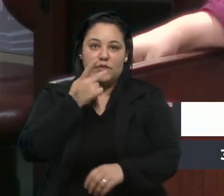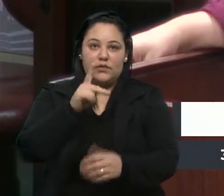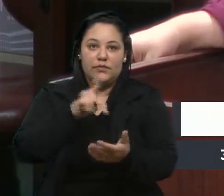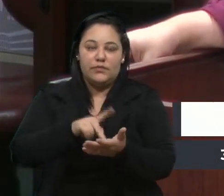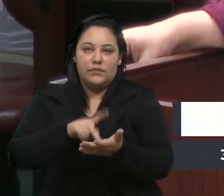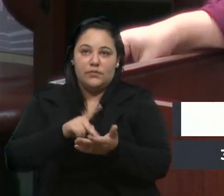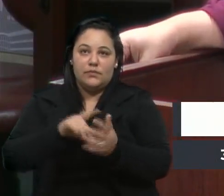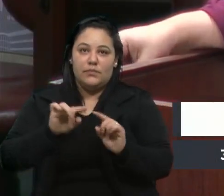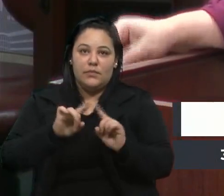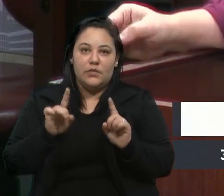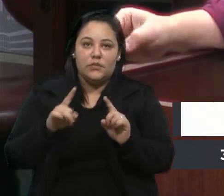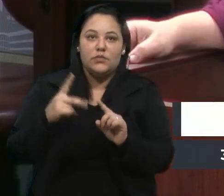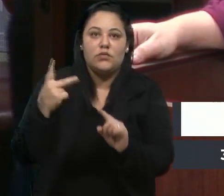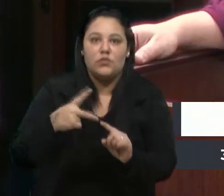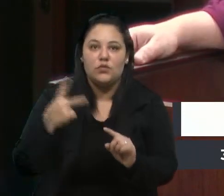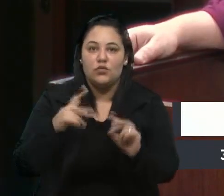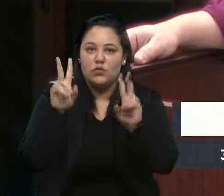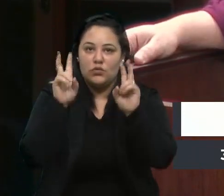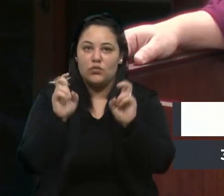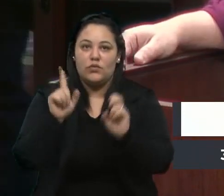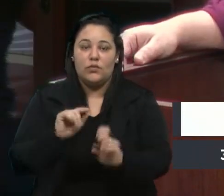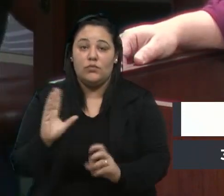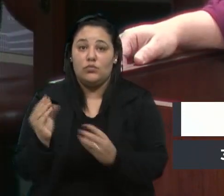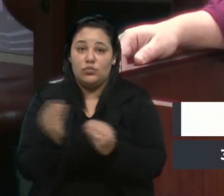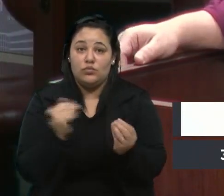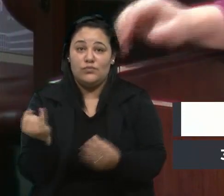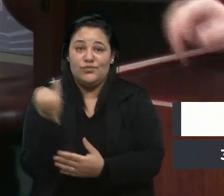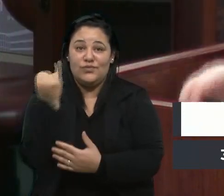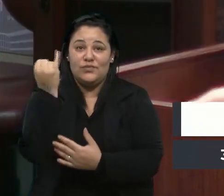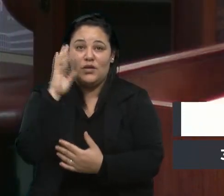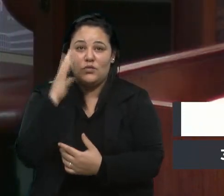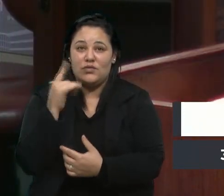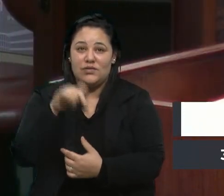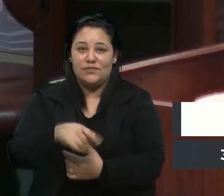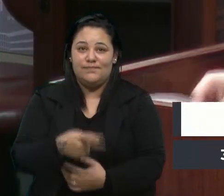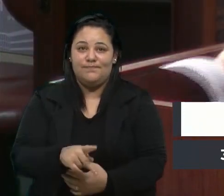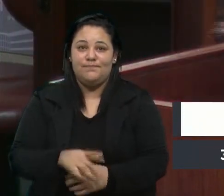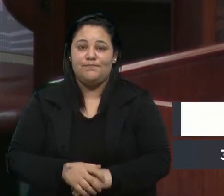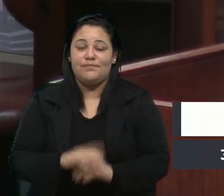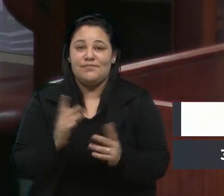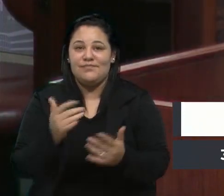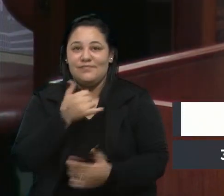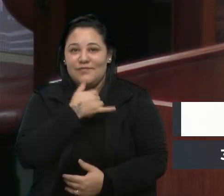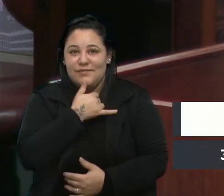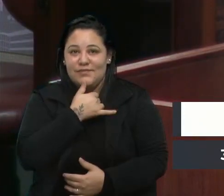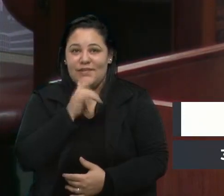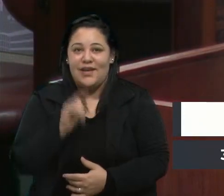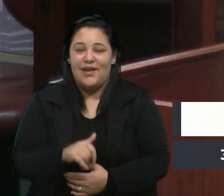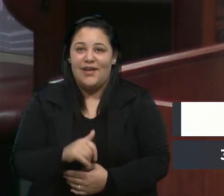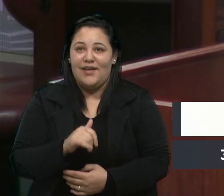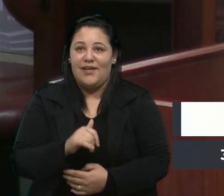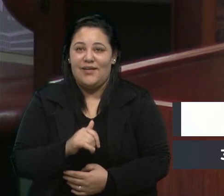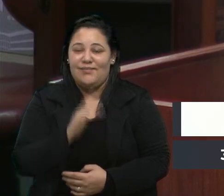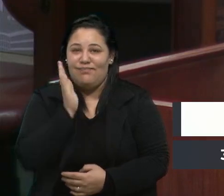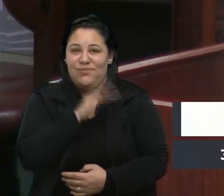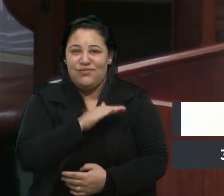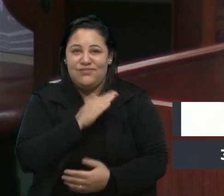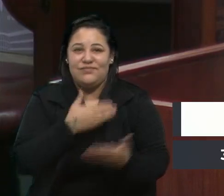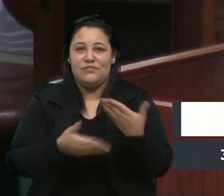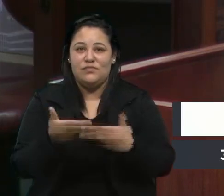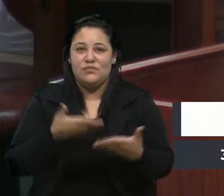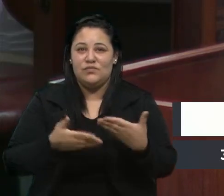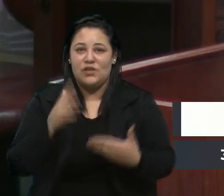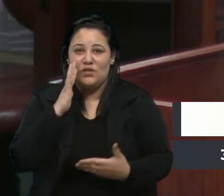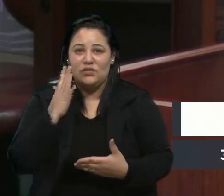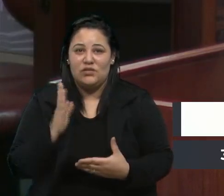é sobre um assunto muito importante que está acontecendo em Caxias do Sul, que infelizmente é os maus tratos que estão acontecendo numa